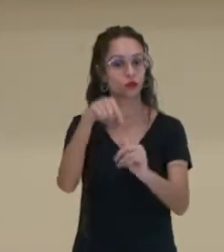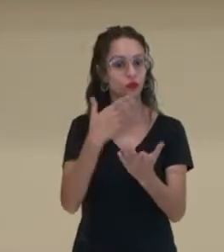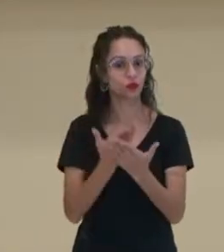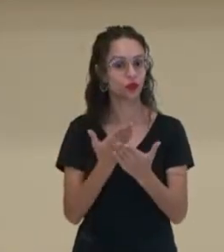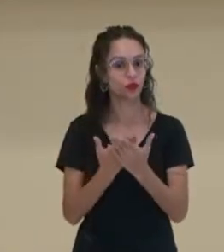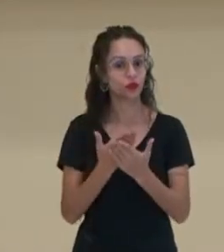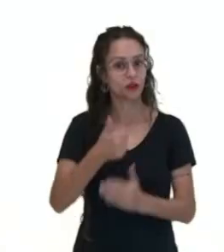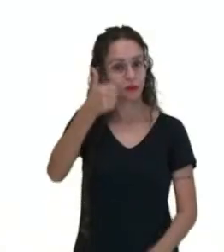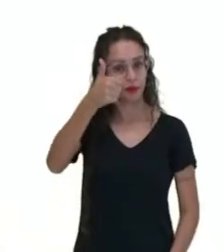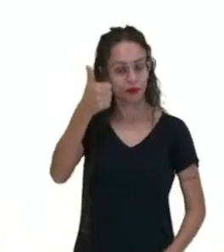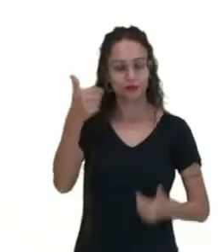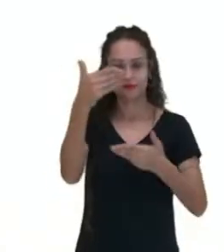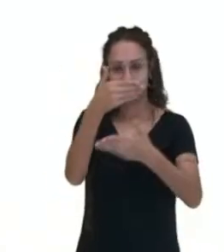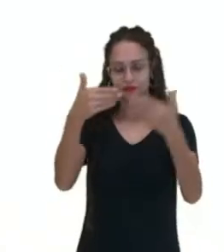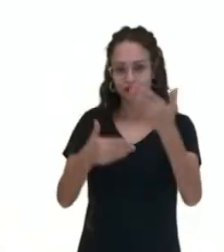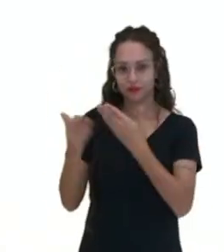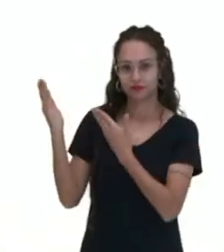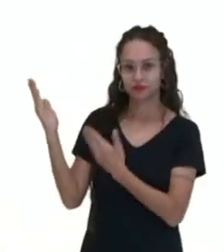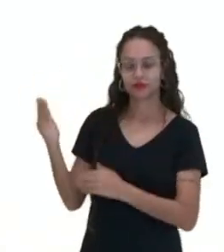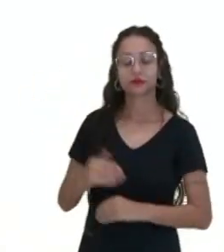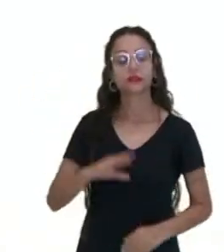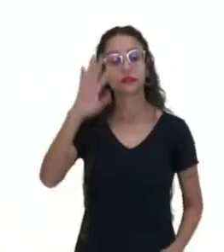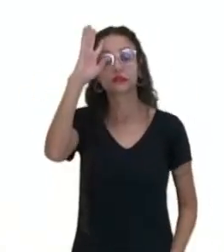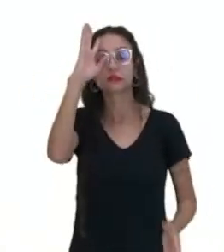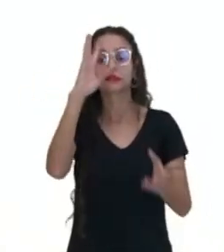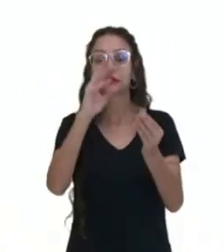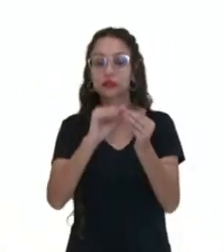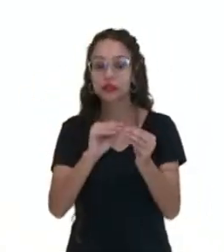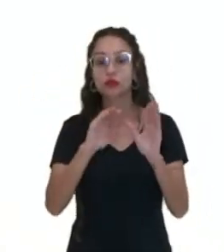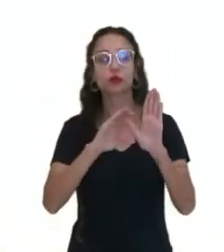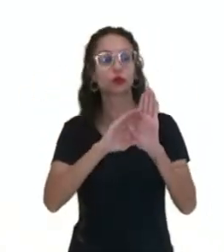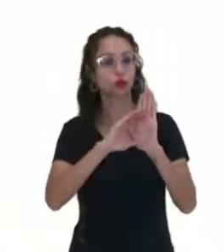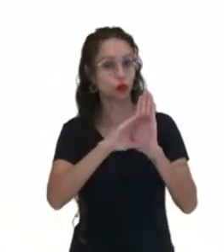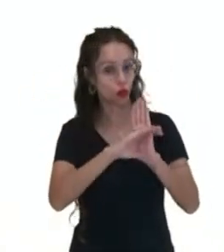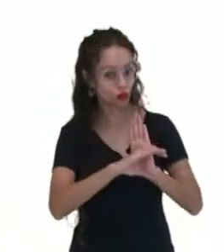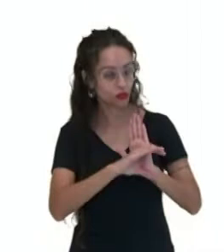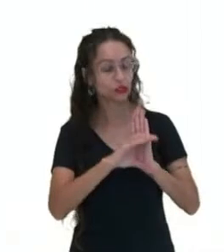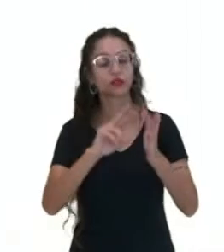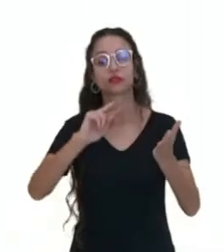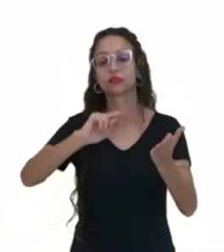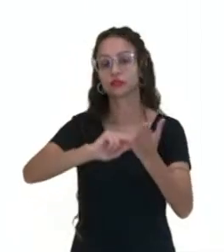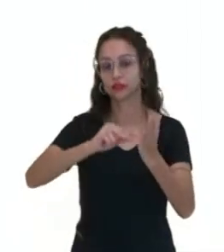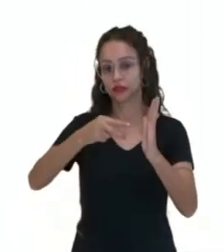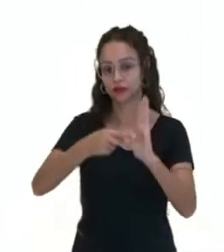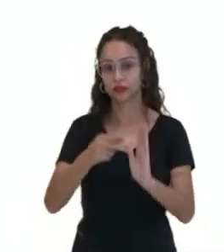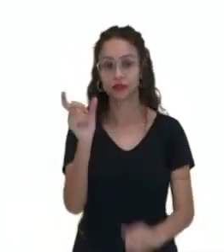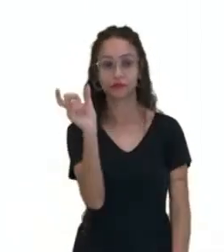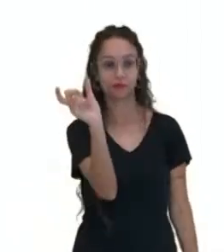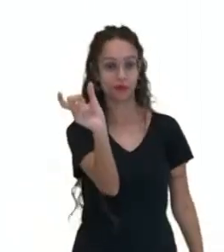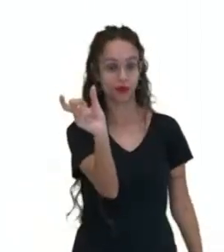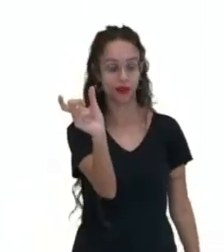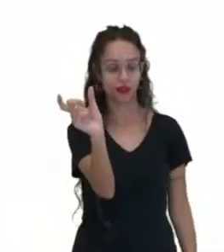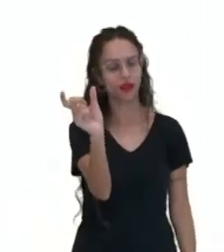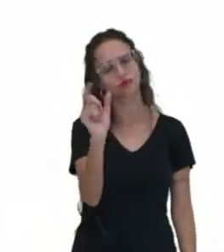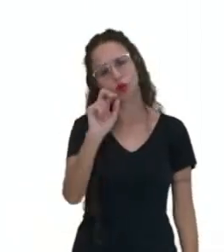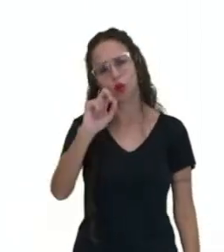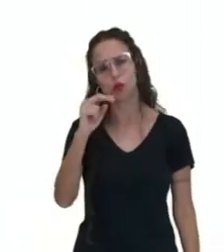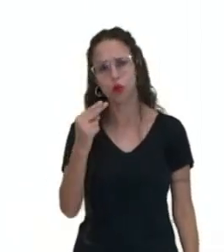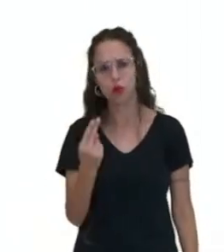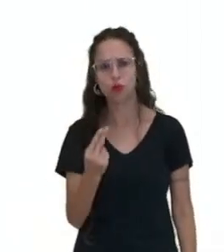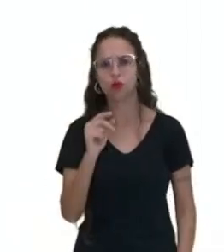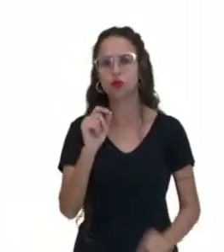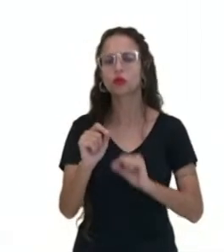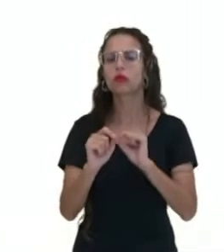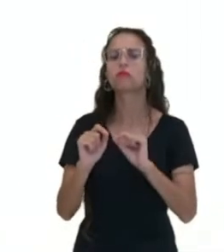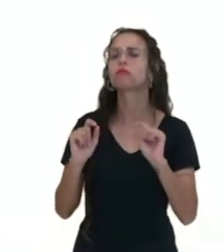aula. Primeiro slide: entender o conceito, o significado da palavra ou do trabalho